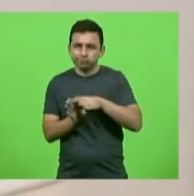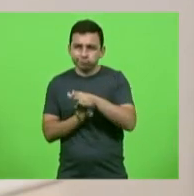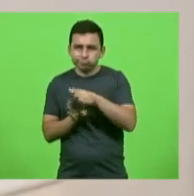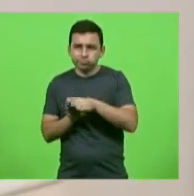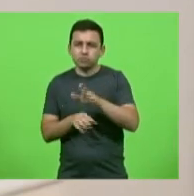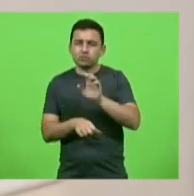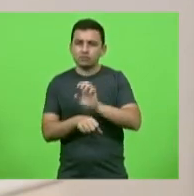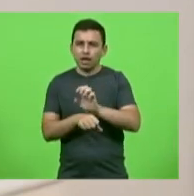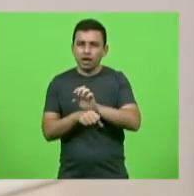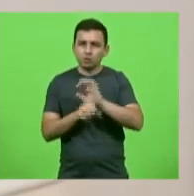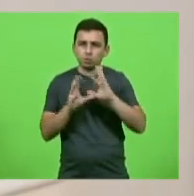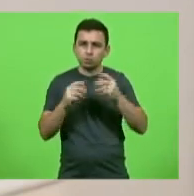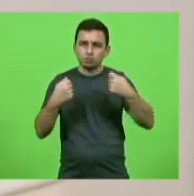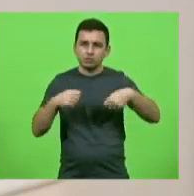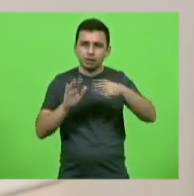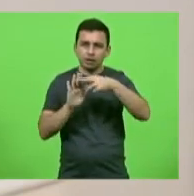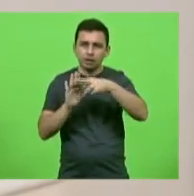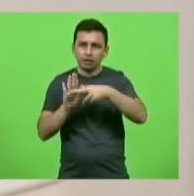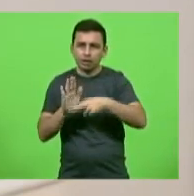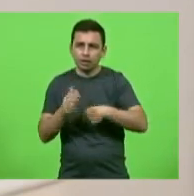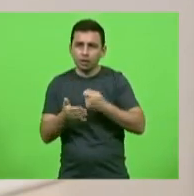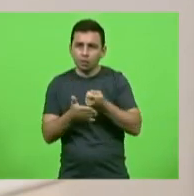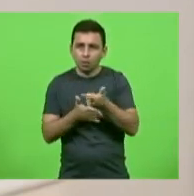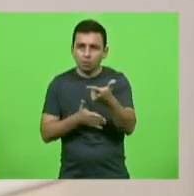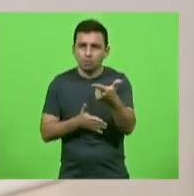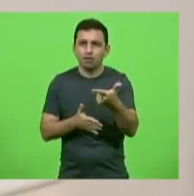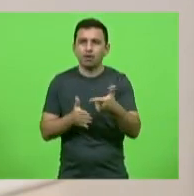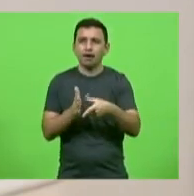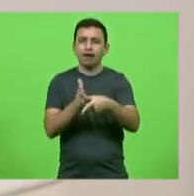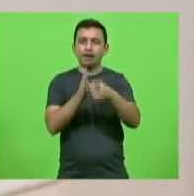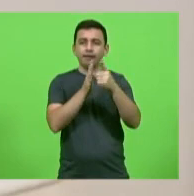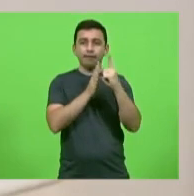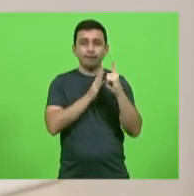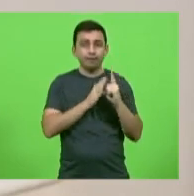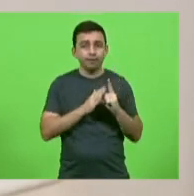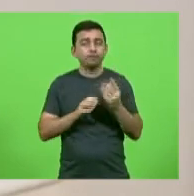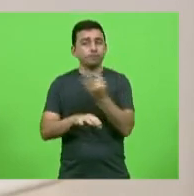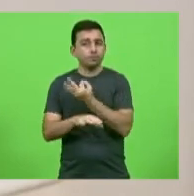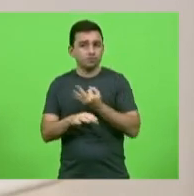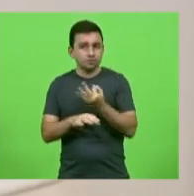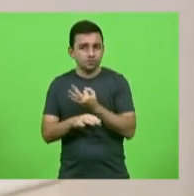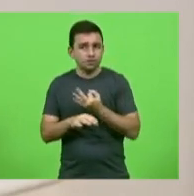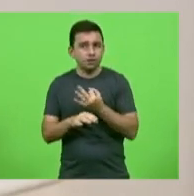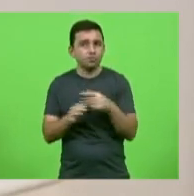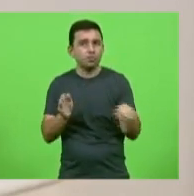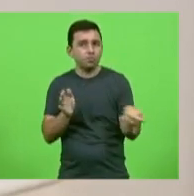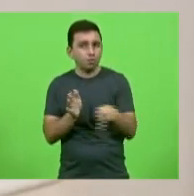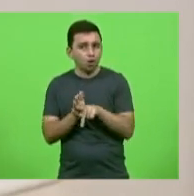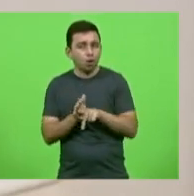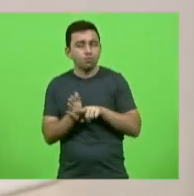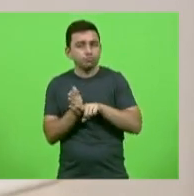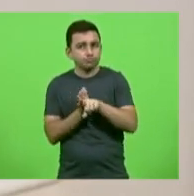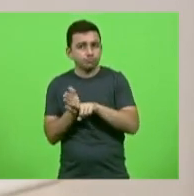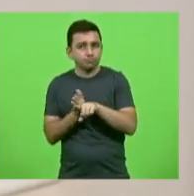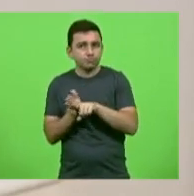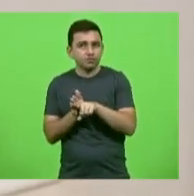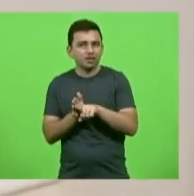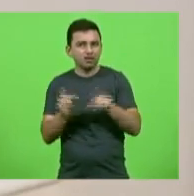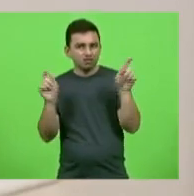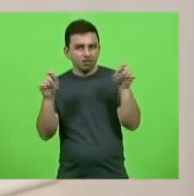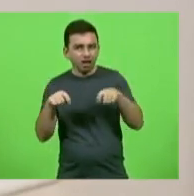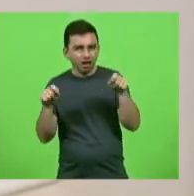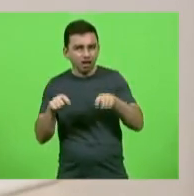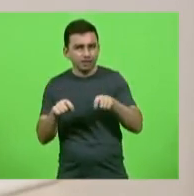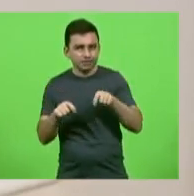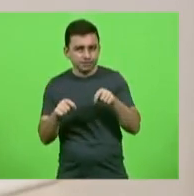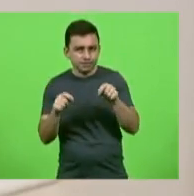deveria adotar na realização de compras anteriormente à formalização da própria consulta, isso é possível afirmar que o